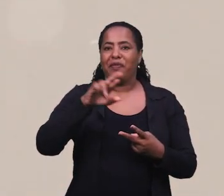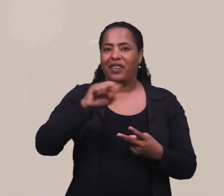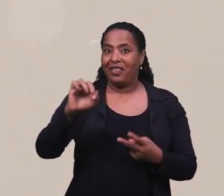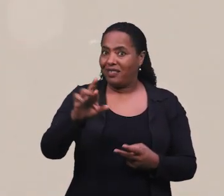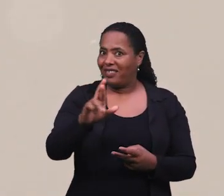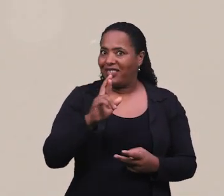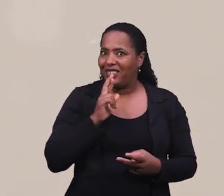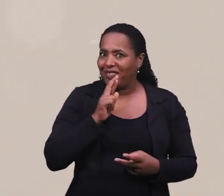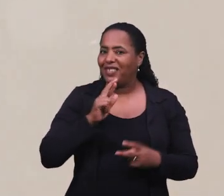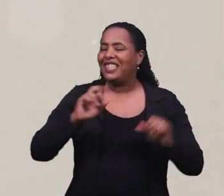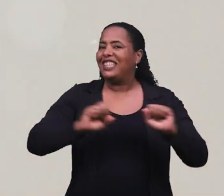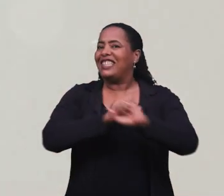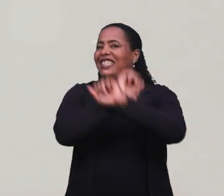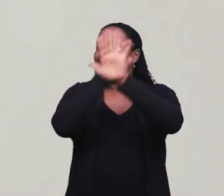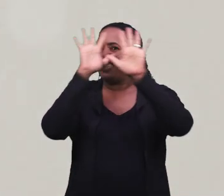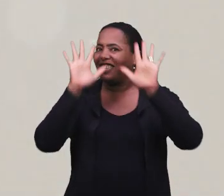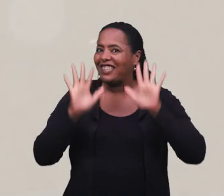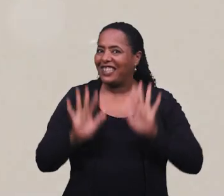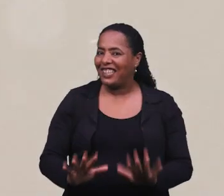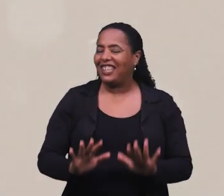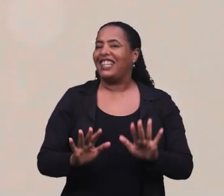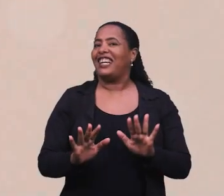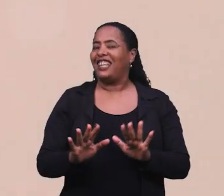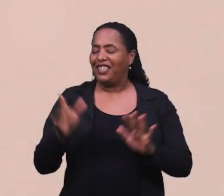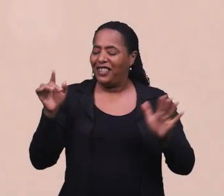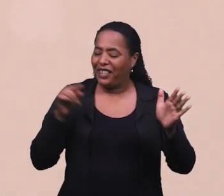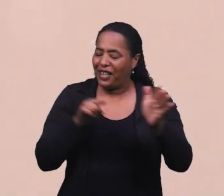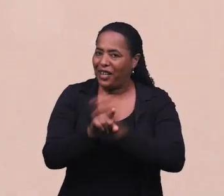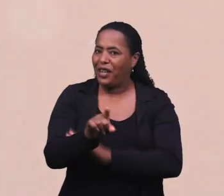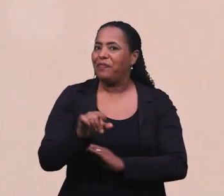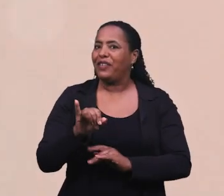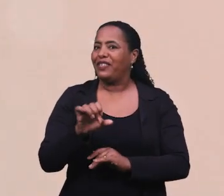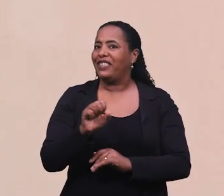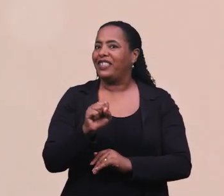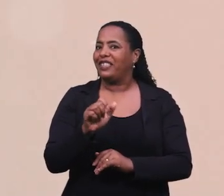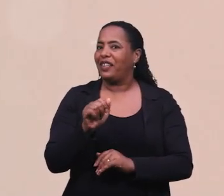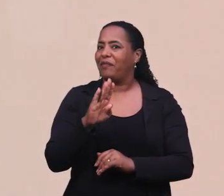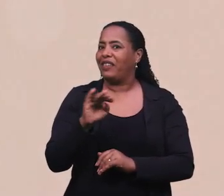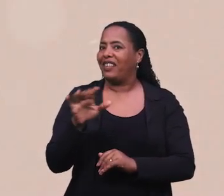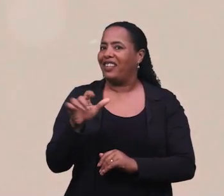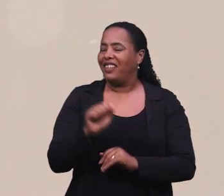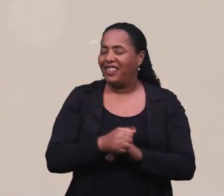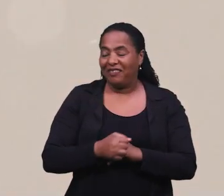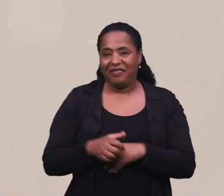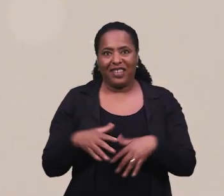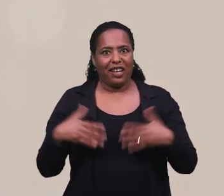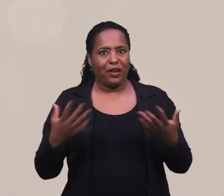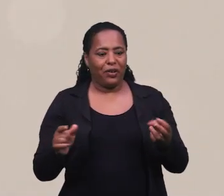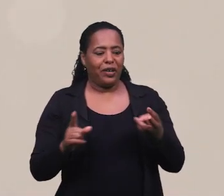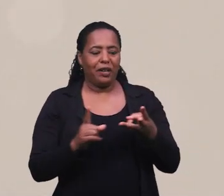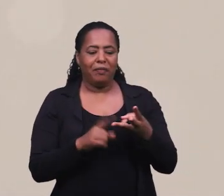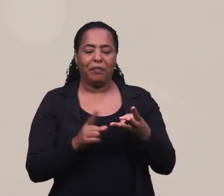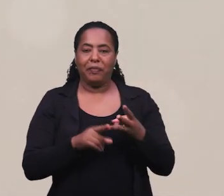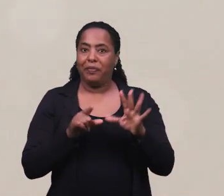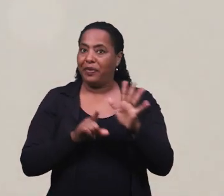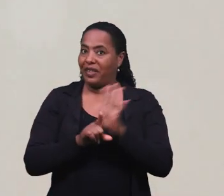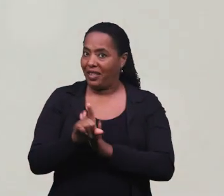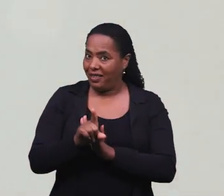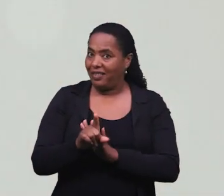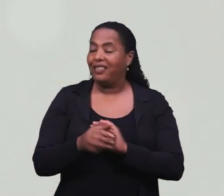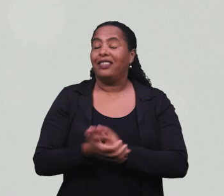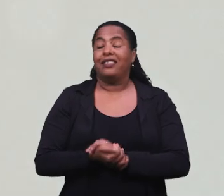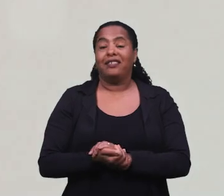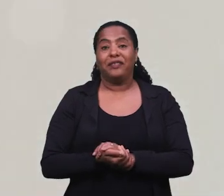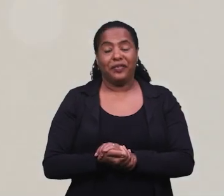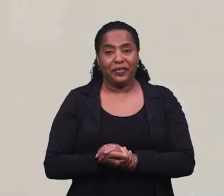acessibilidade, ela está disponível nas nossas livrarias, nos Manaíns. Então, traz muitas dicas aqui desse acolhimento,